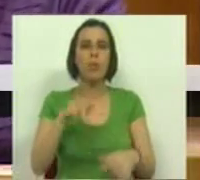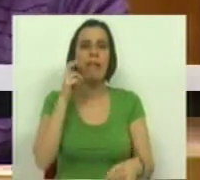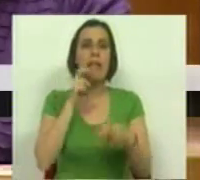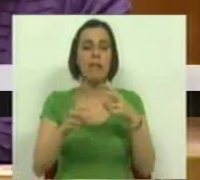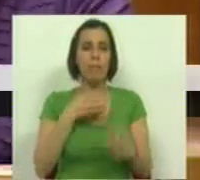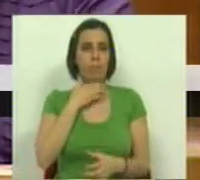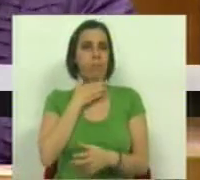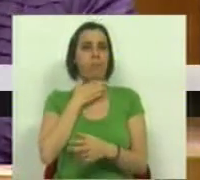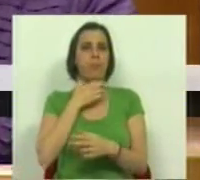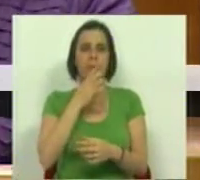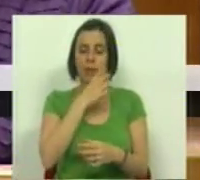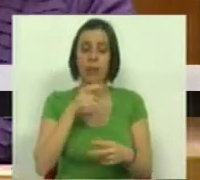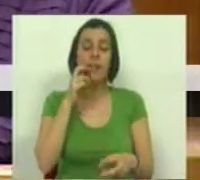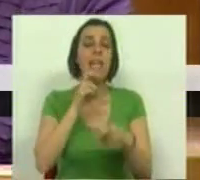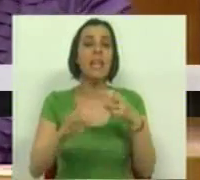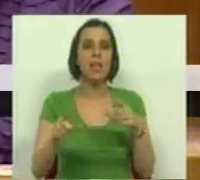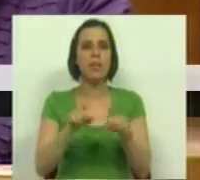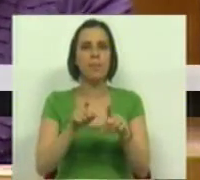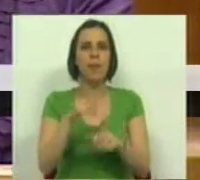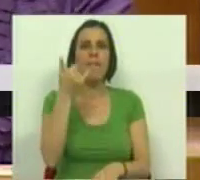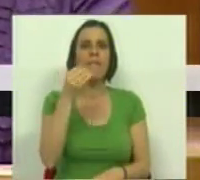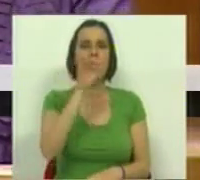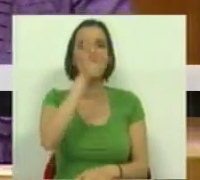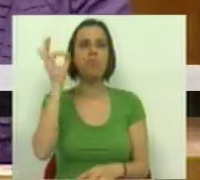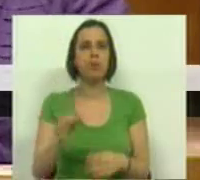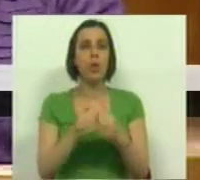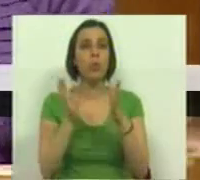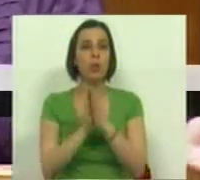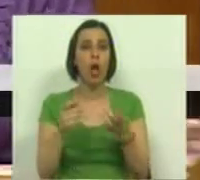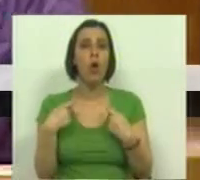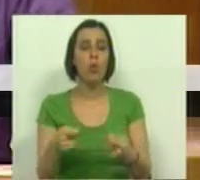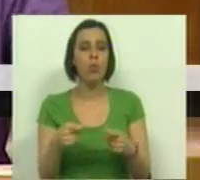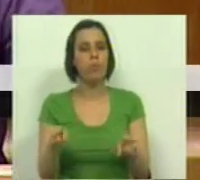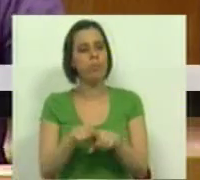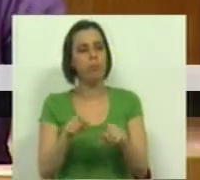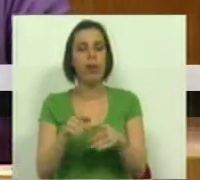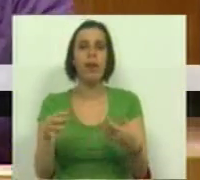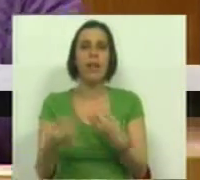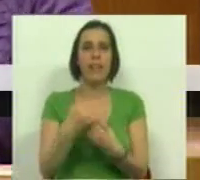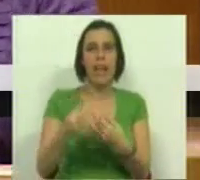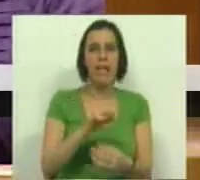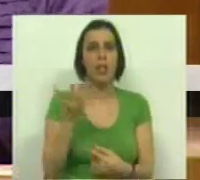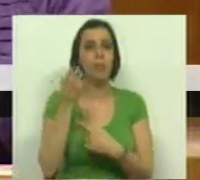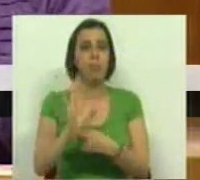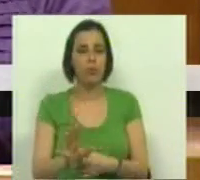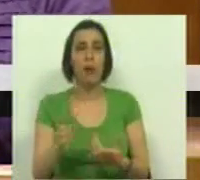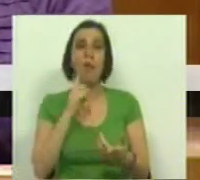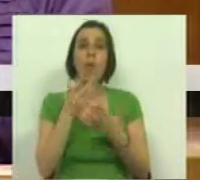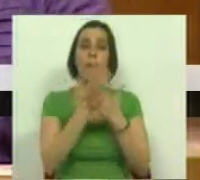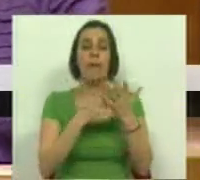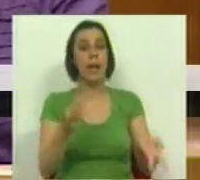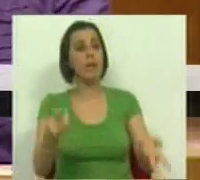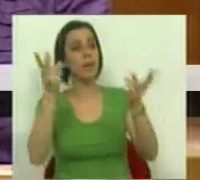que a estrangulam. A energia representa cerca de 20% total dos custos em setores como o têxtil, por exemplo. O dito